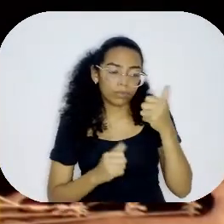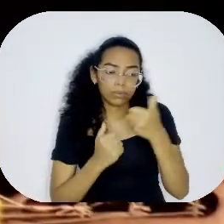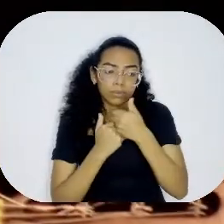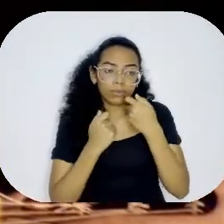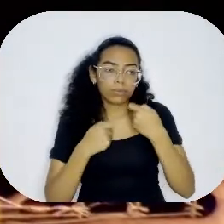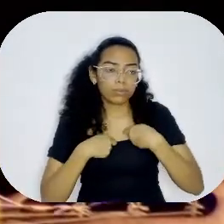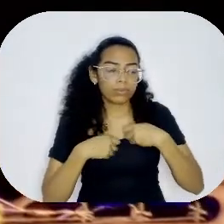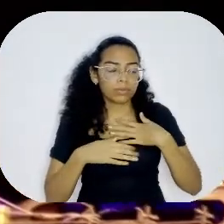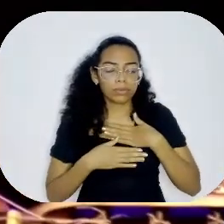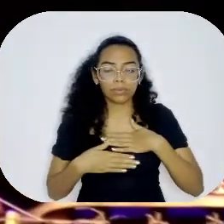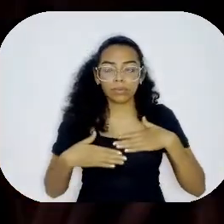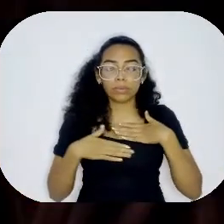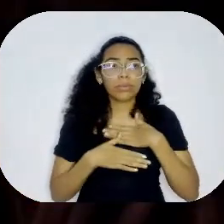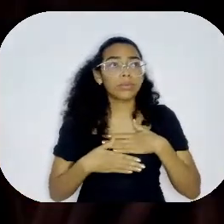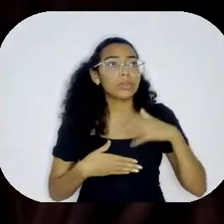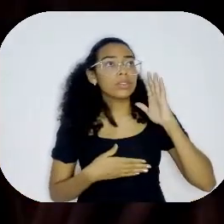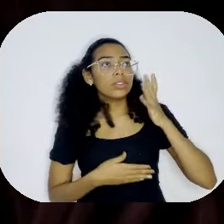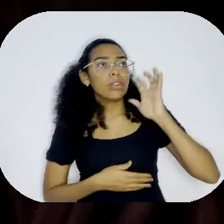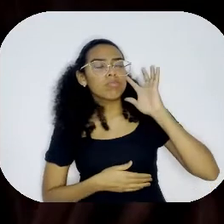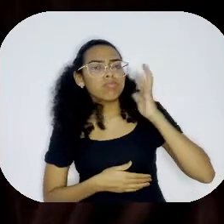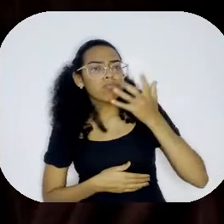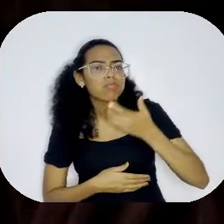seus sonhos meio delirantes,